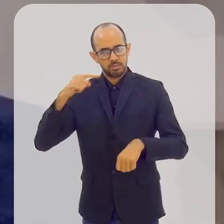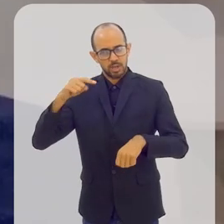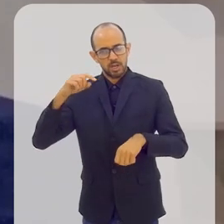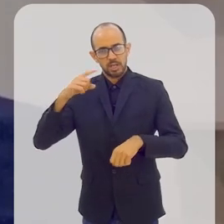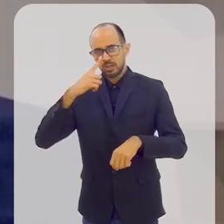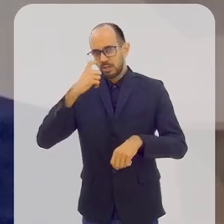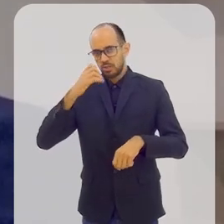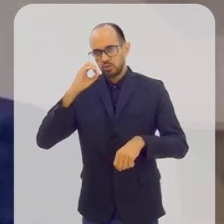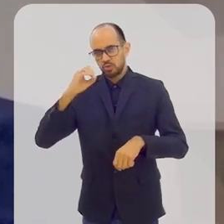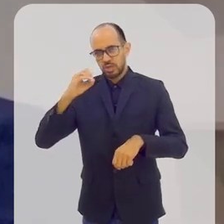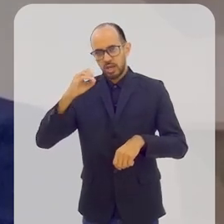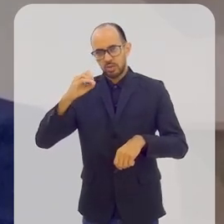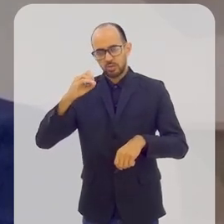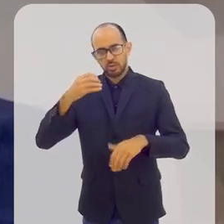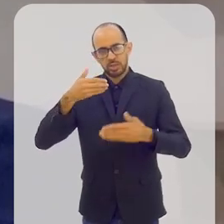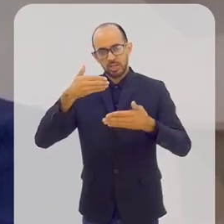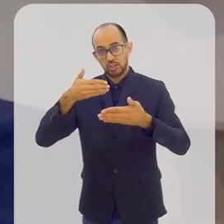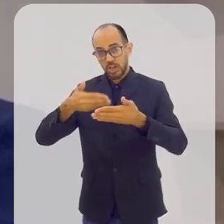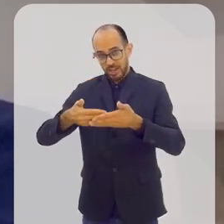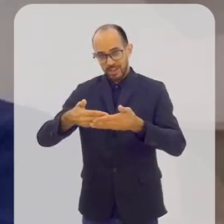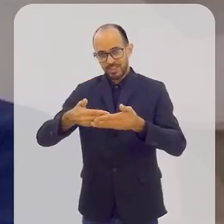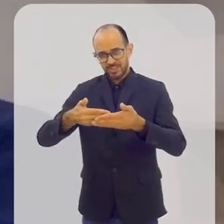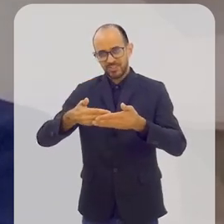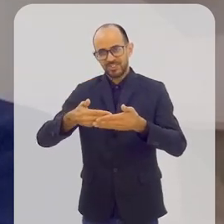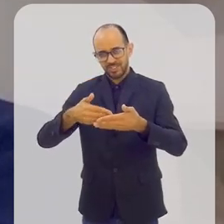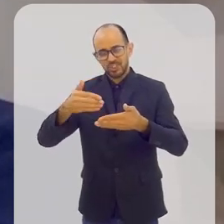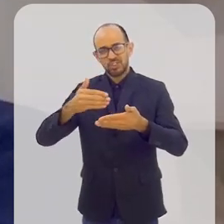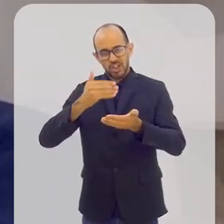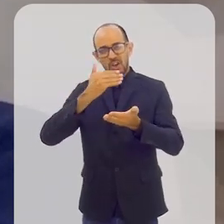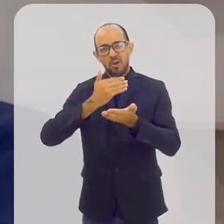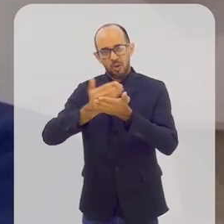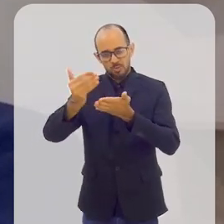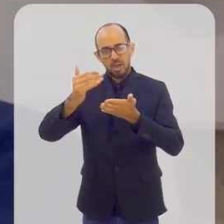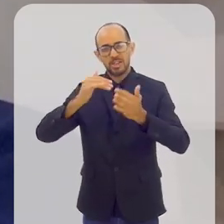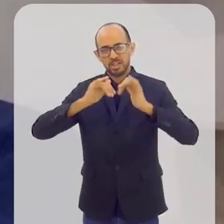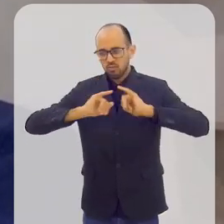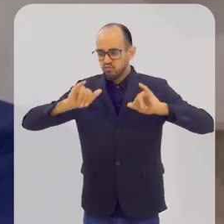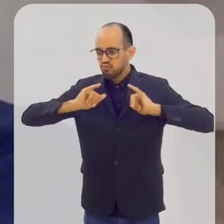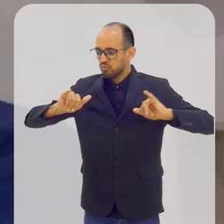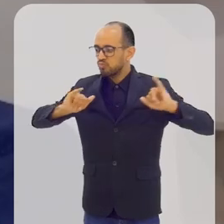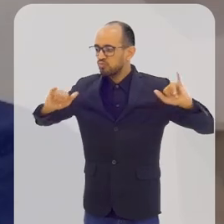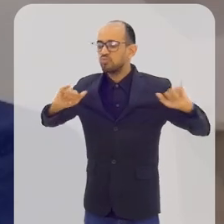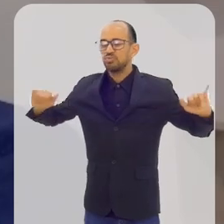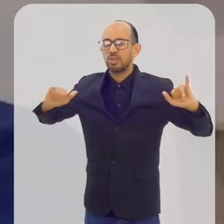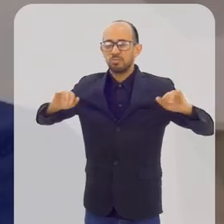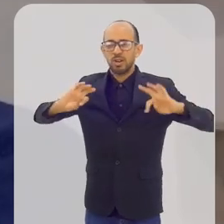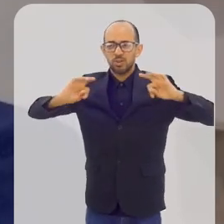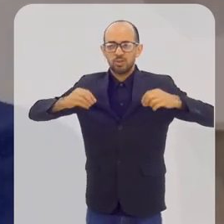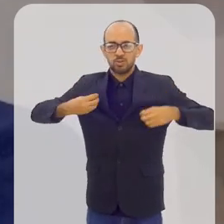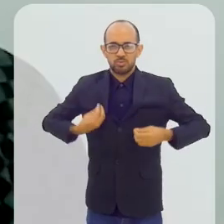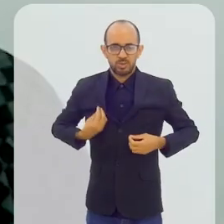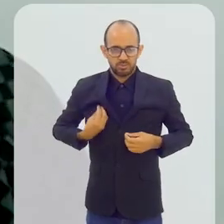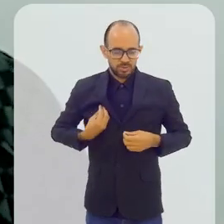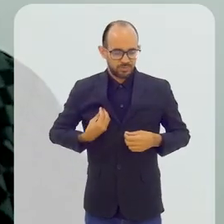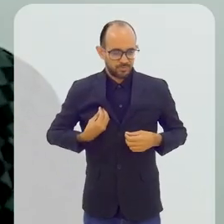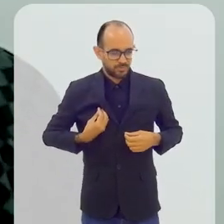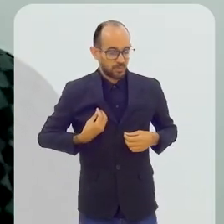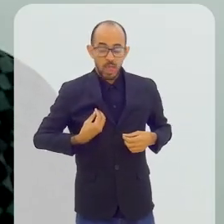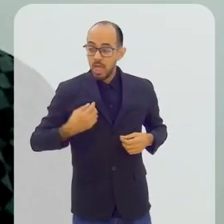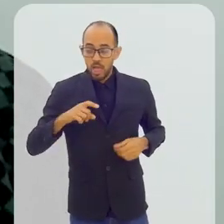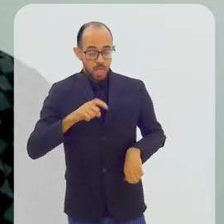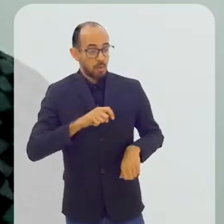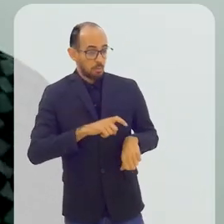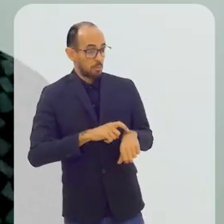Zero é uma delas, né? A gente está aí às vésperas da Semana Lixo Zero, já mobilizando a cidade para participar. As redes sociais são um